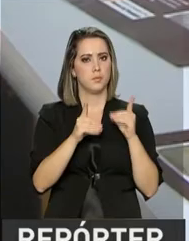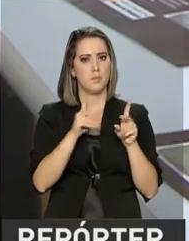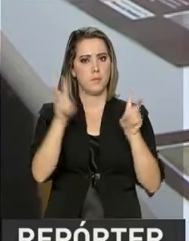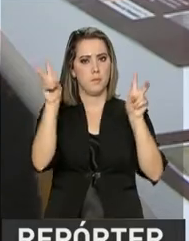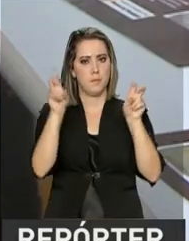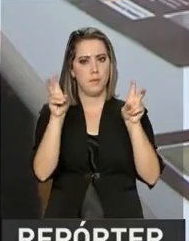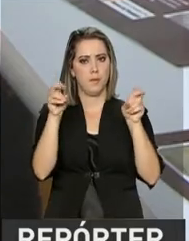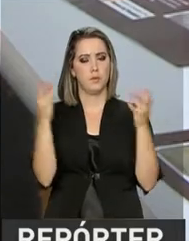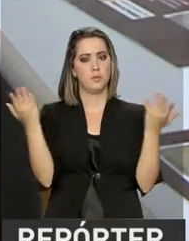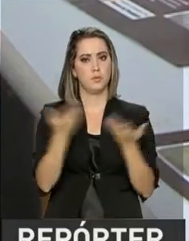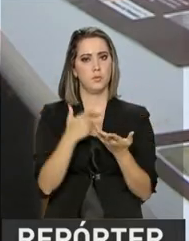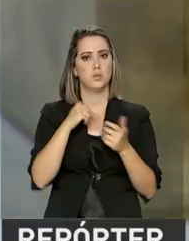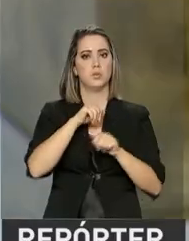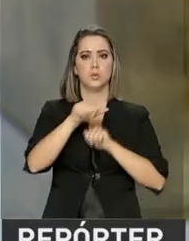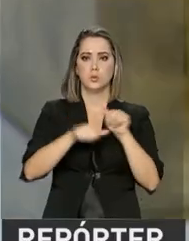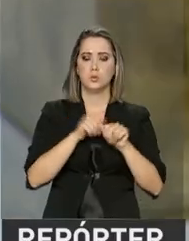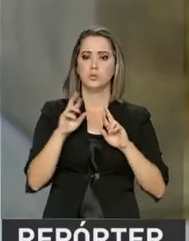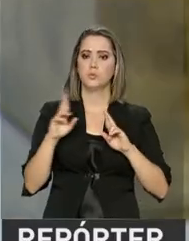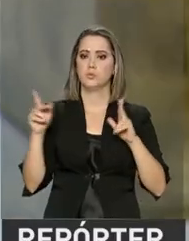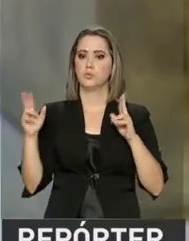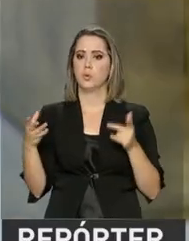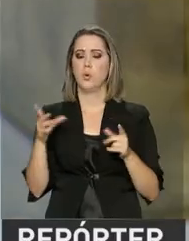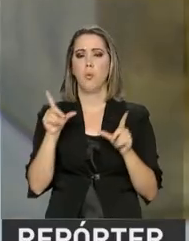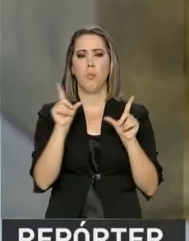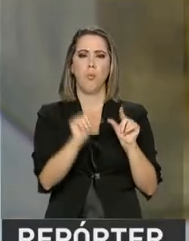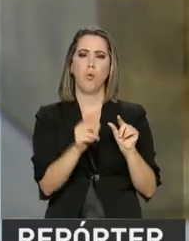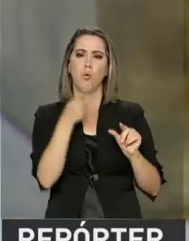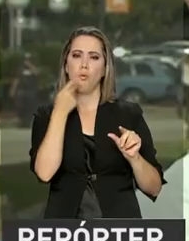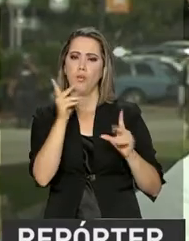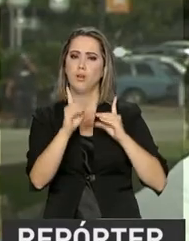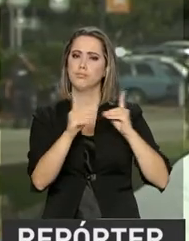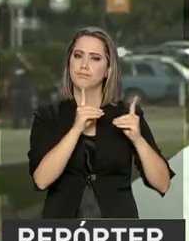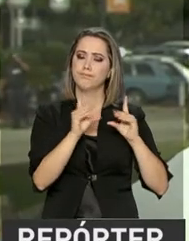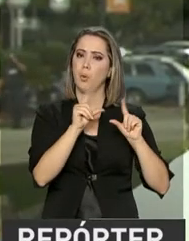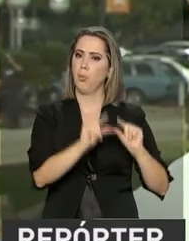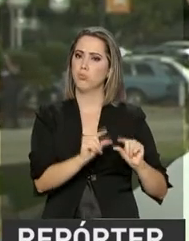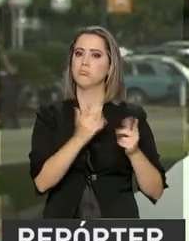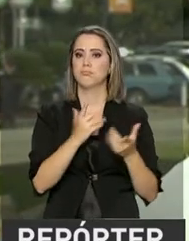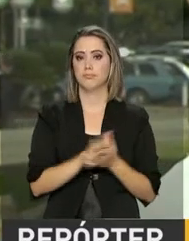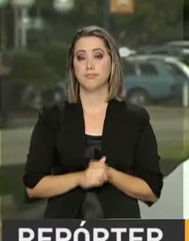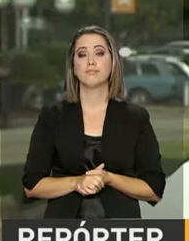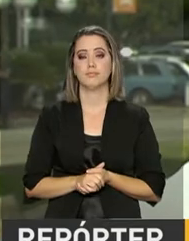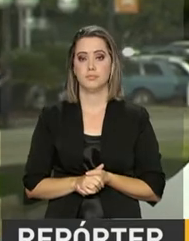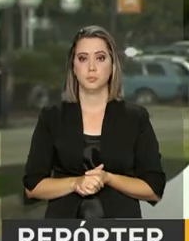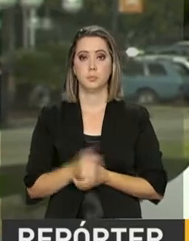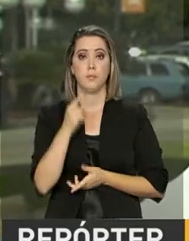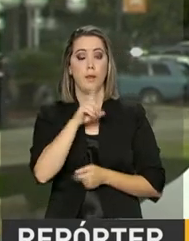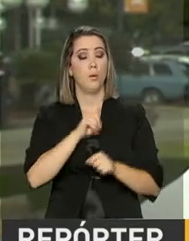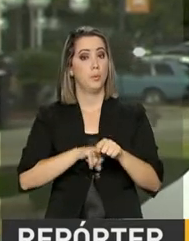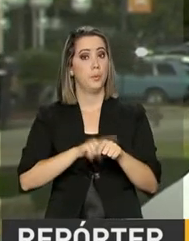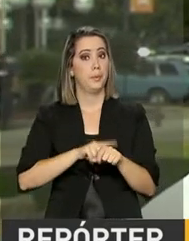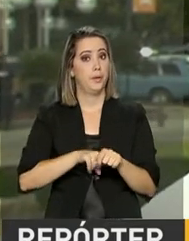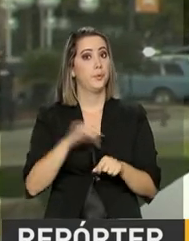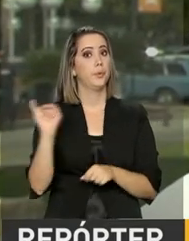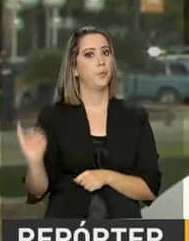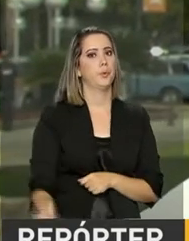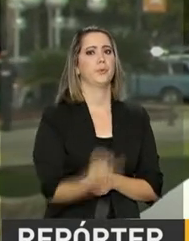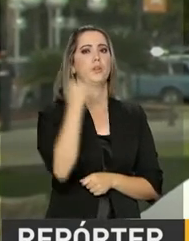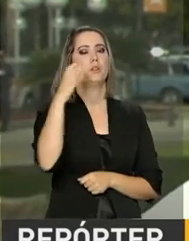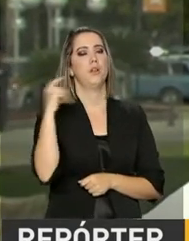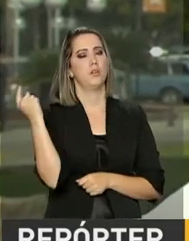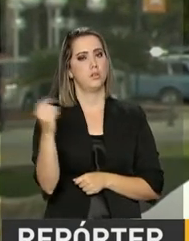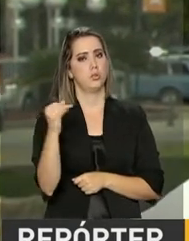temas atuais e controversos, pouco abordados nesses espaços. Um momento, né, uma oportunidade que nós estamos tendo